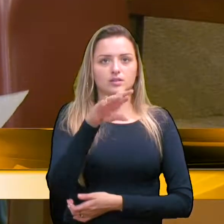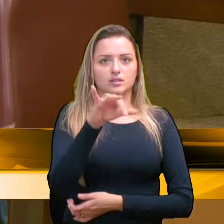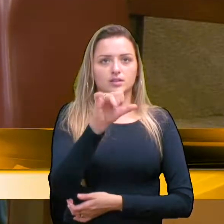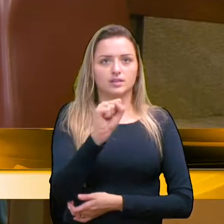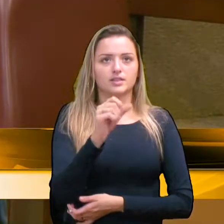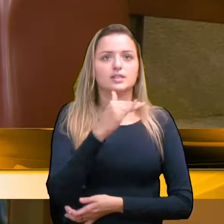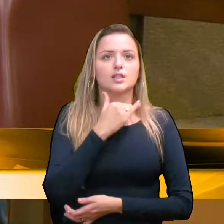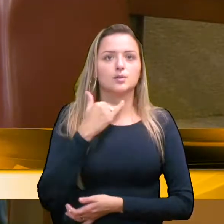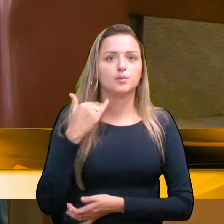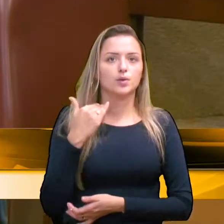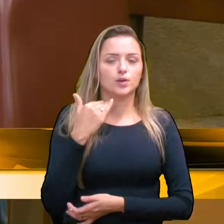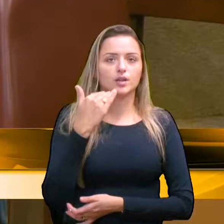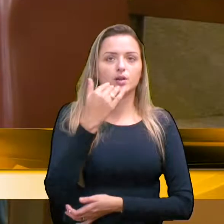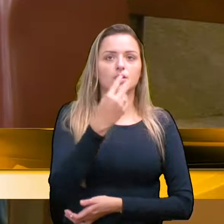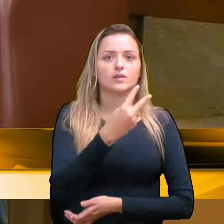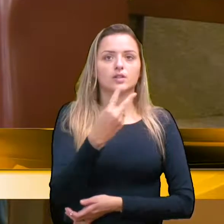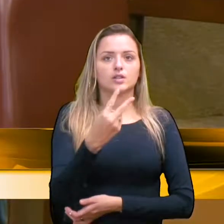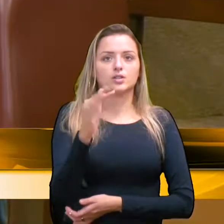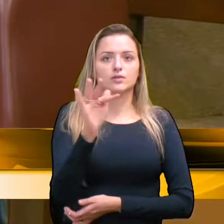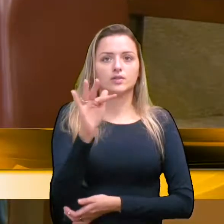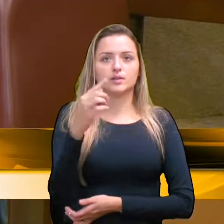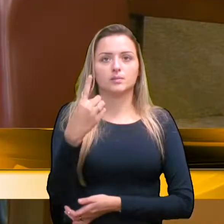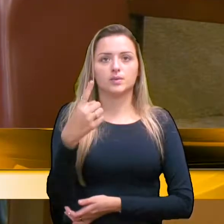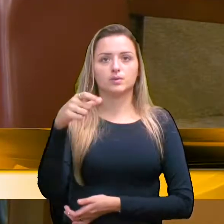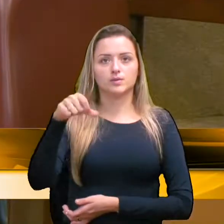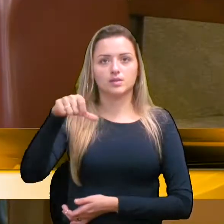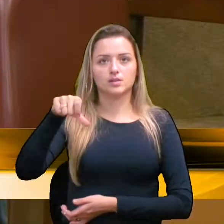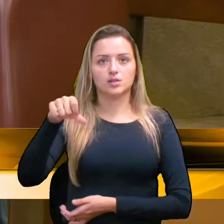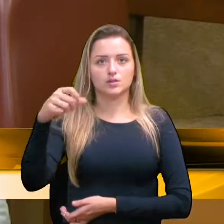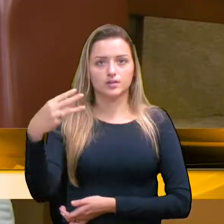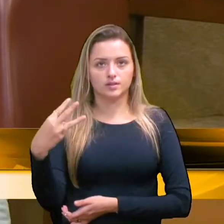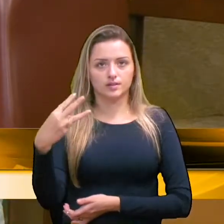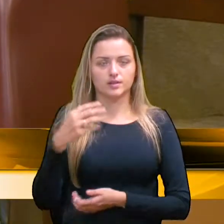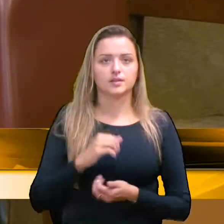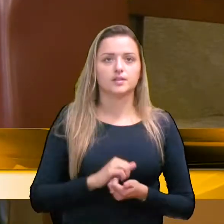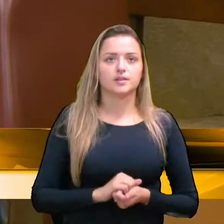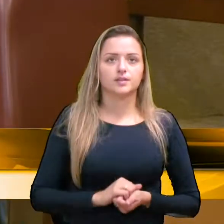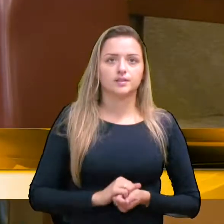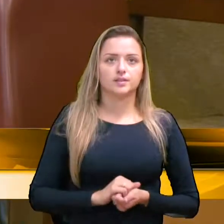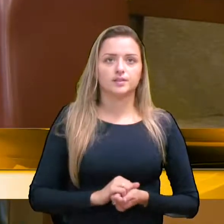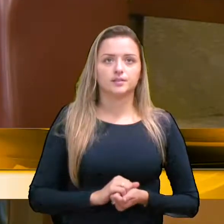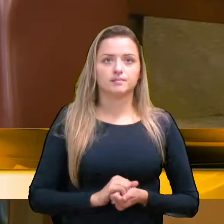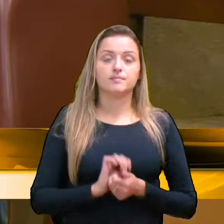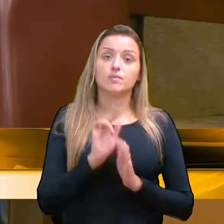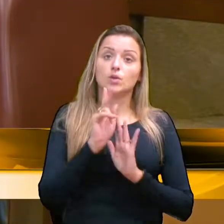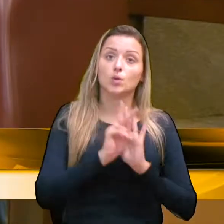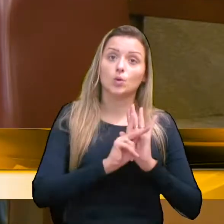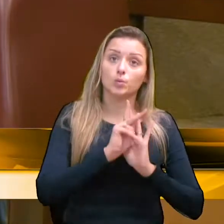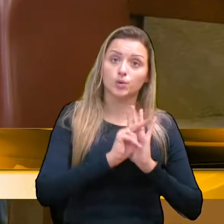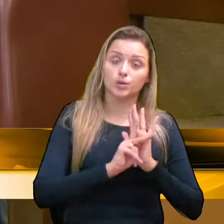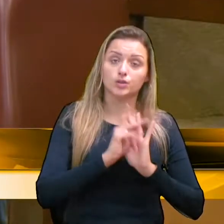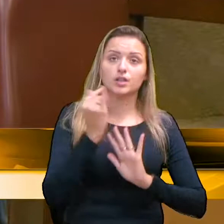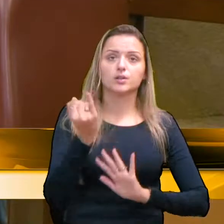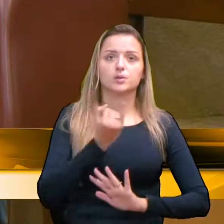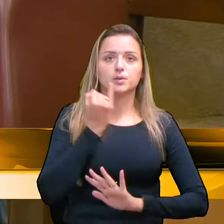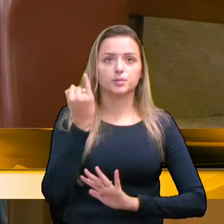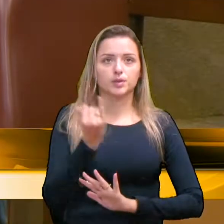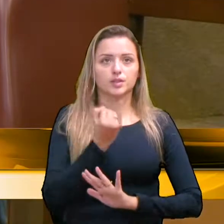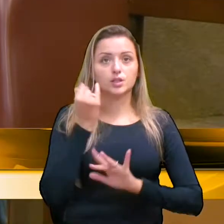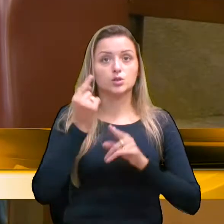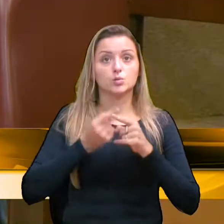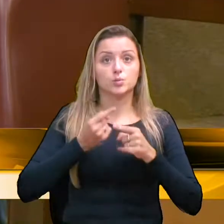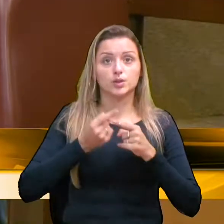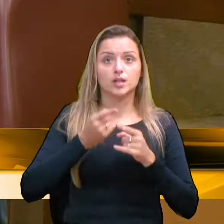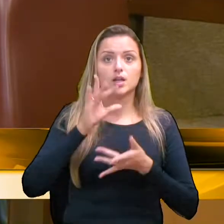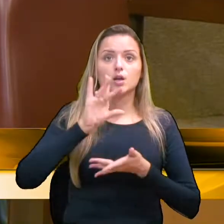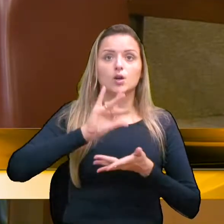de fevereiro de 1993. Então, eu acho que é um projeto importante, sim, porque torna uma via